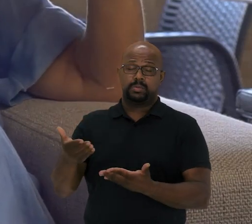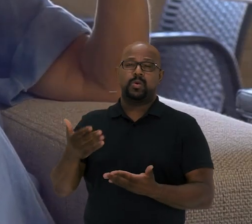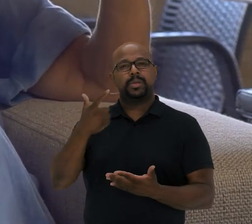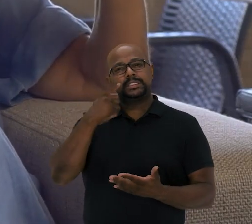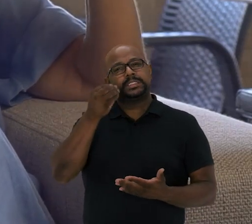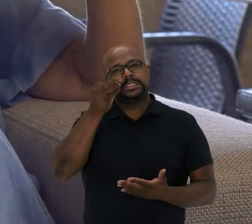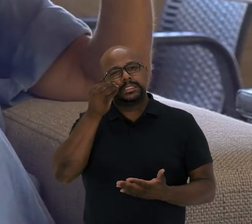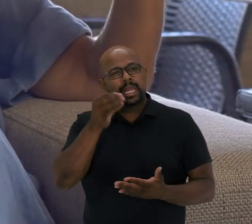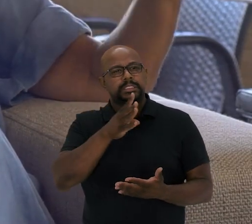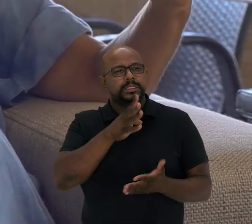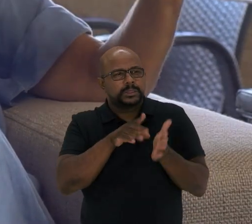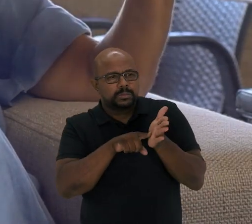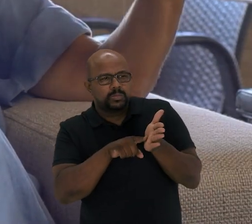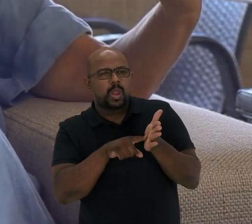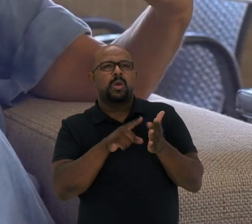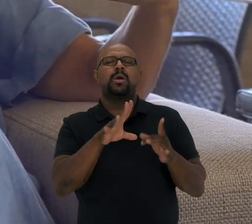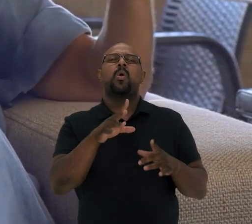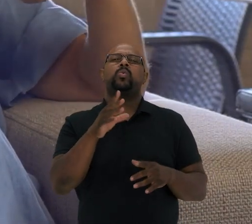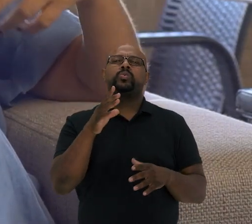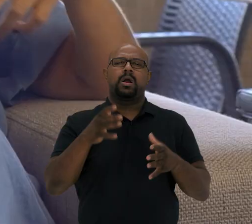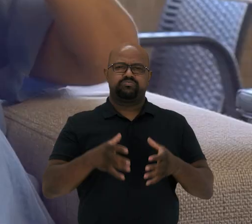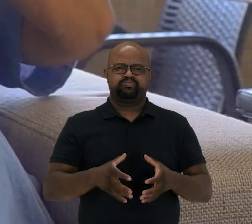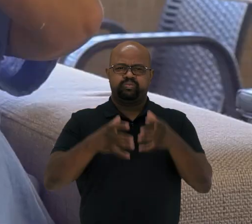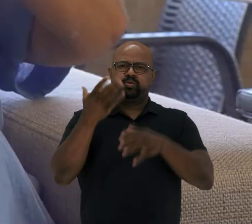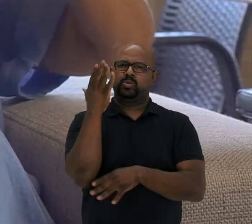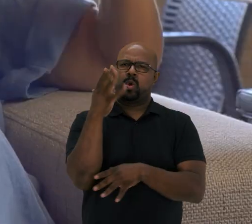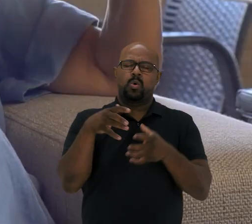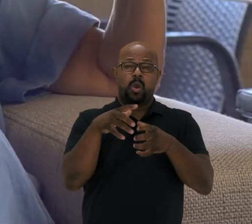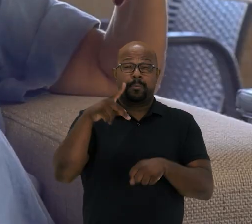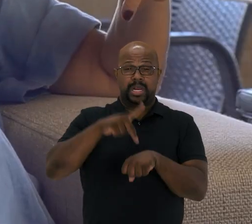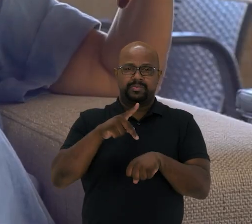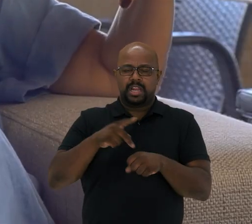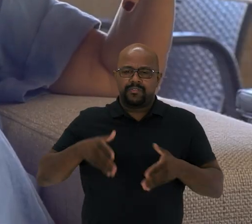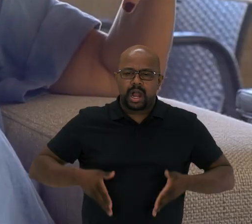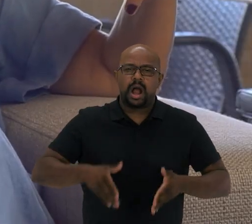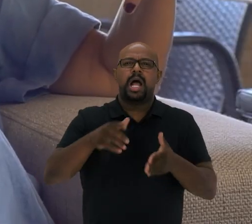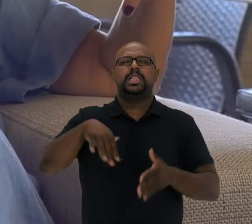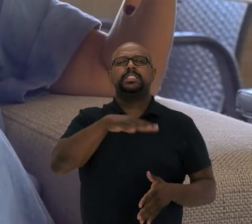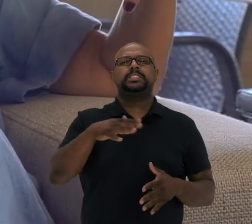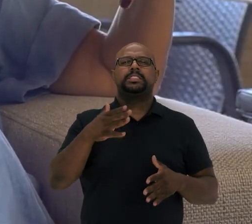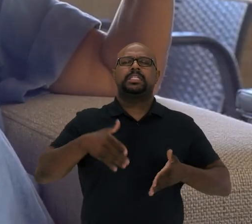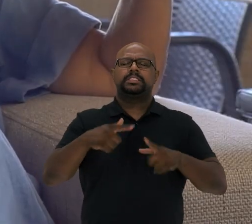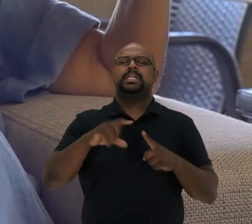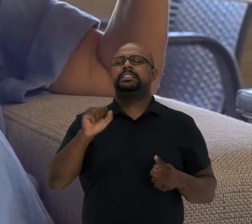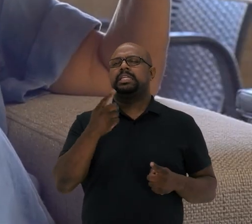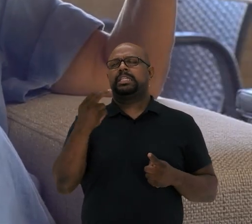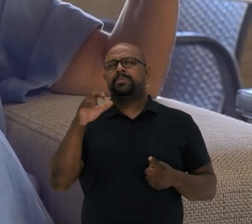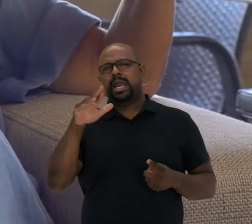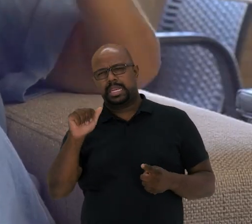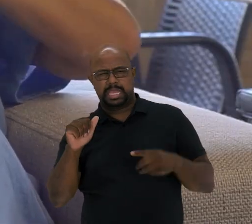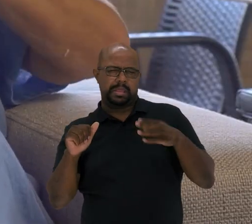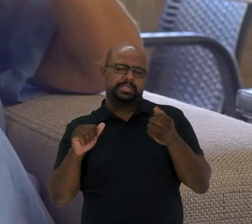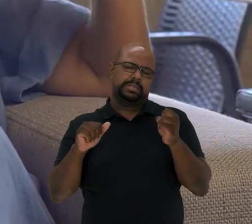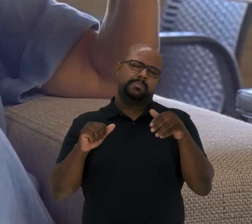para que a gente tentasse reconhecer uns troncos petrificados que atravessavam o leito da estrada que estavam abrindo entre Santa Maria, São Pedro